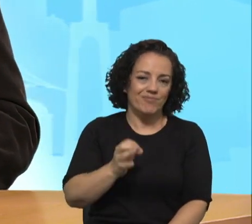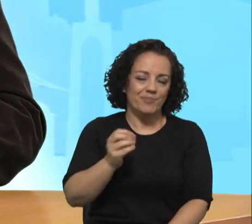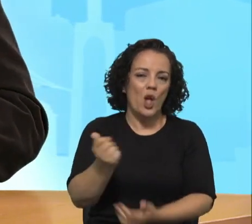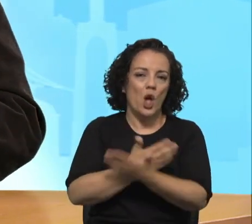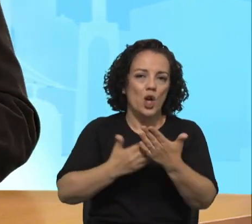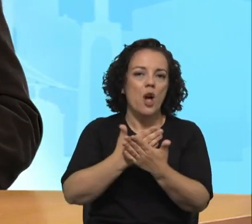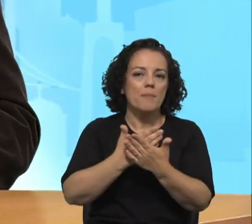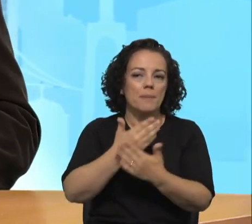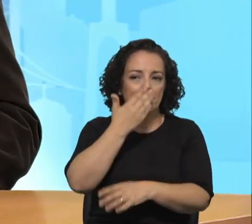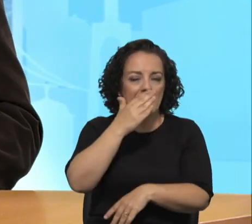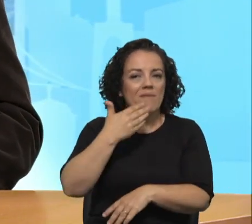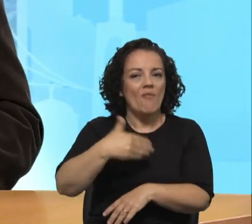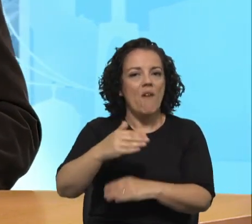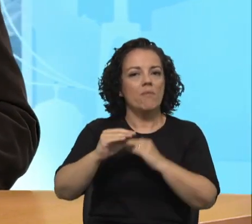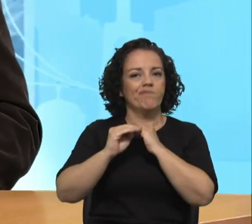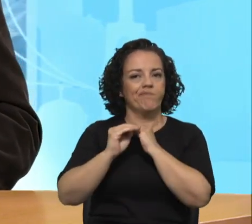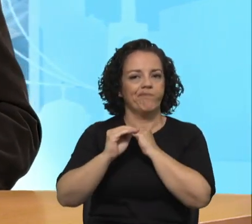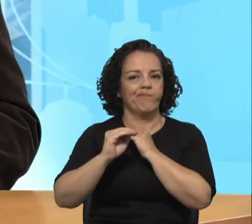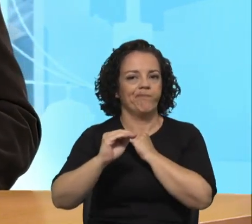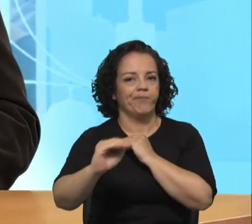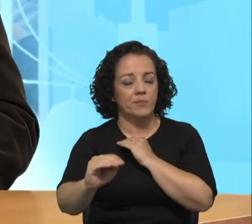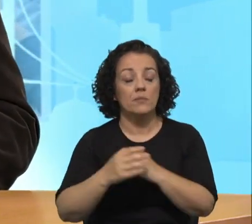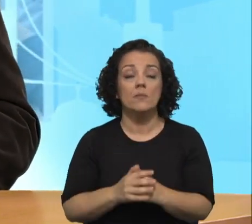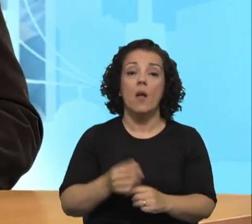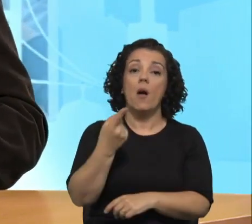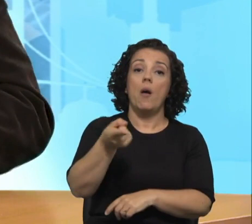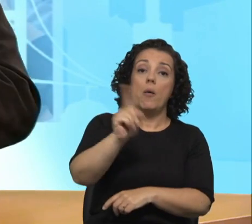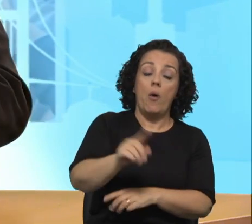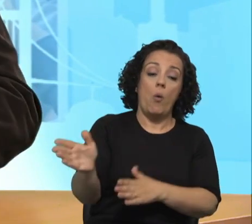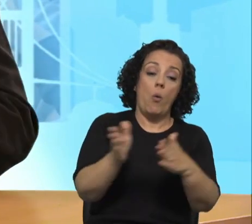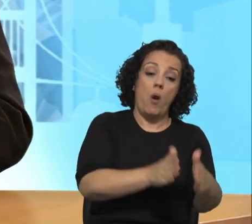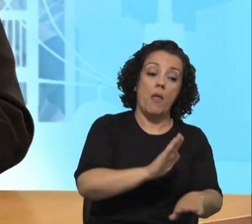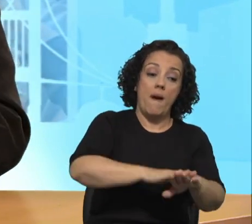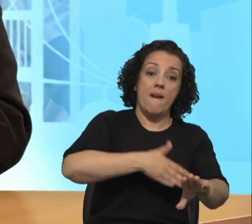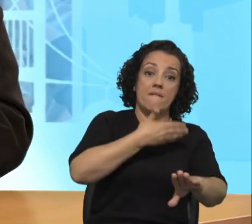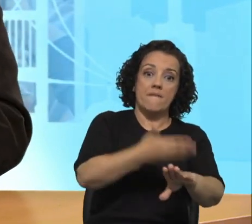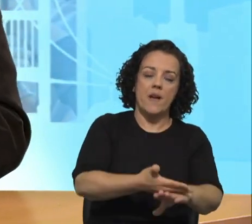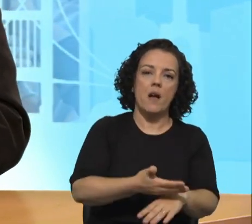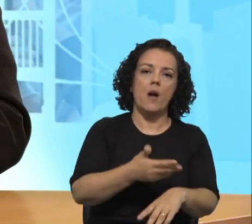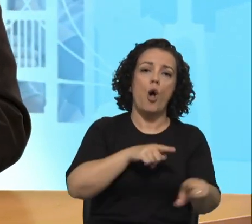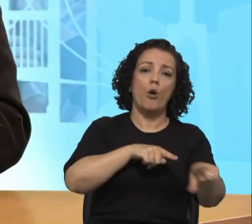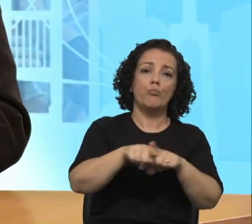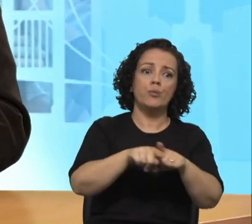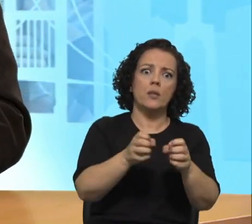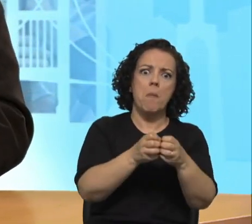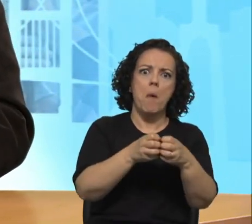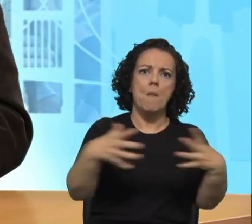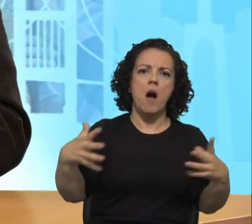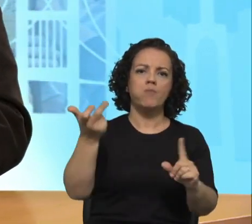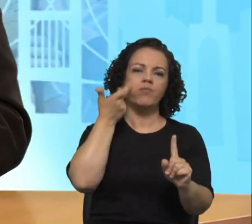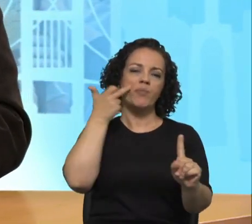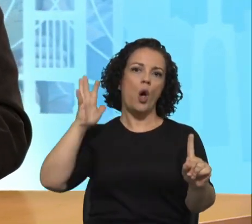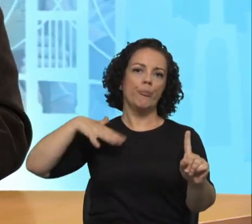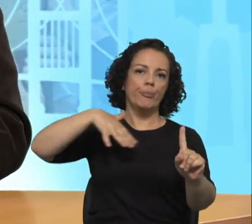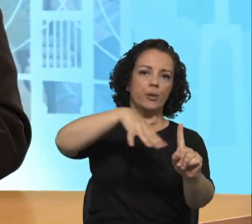económica. Tudo isso, mais a equação dos populismos que vão cavalgando, no fundo, o sistema político, que poderão entrar ainda mais